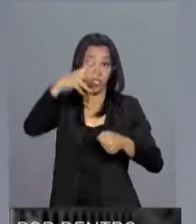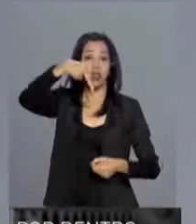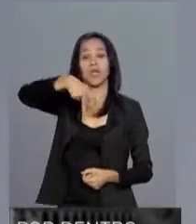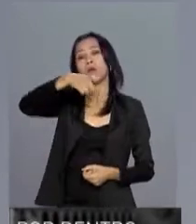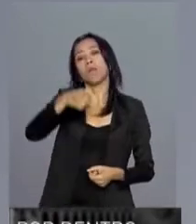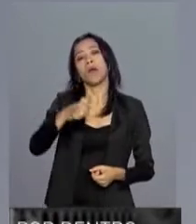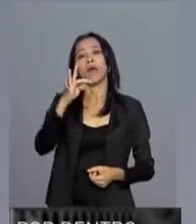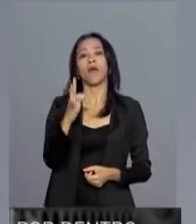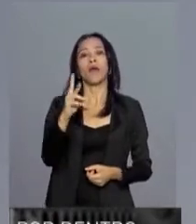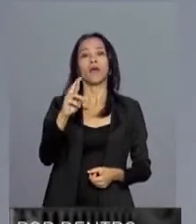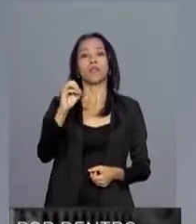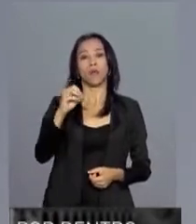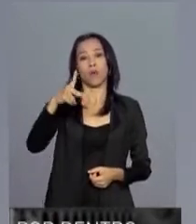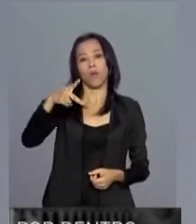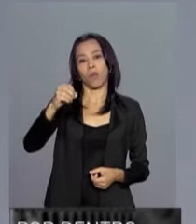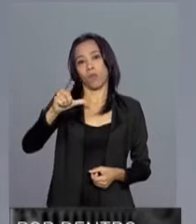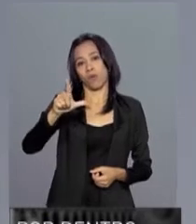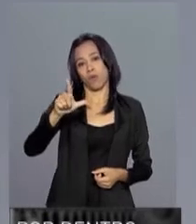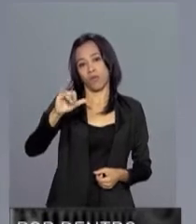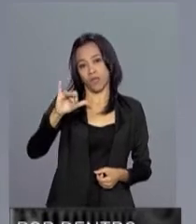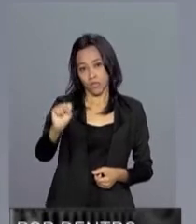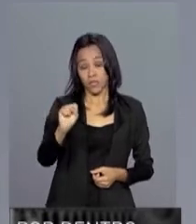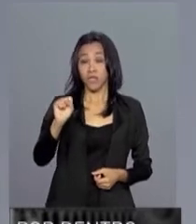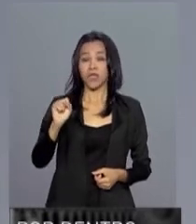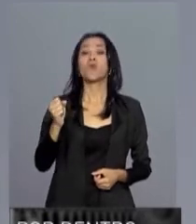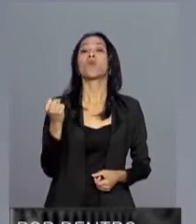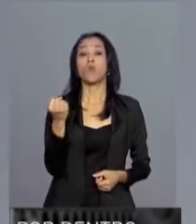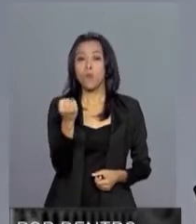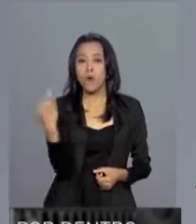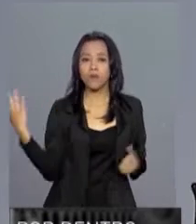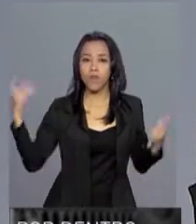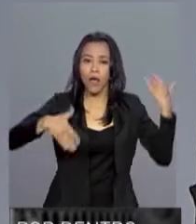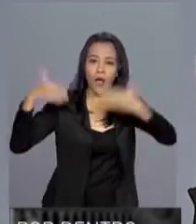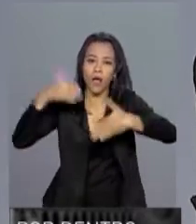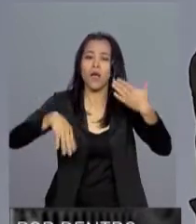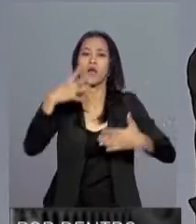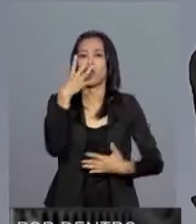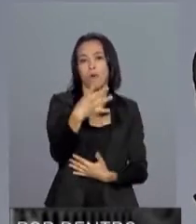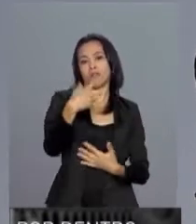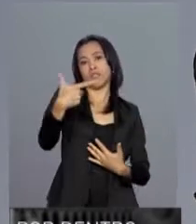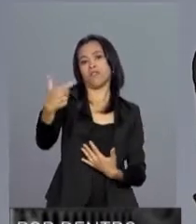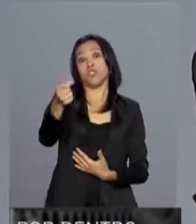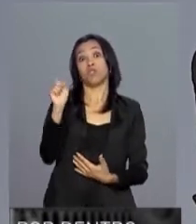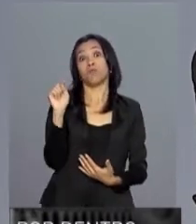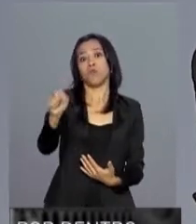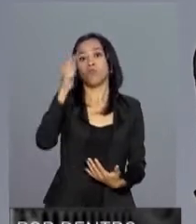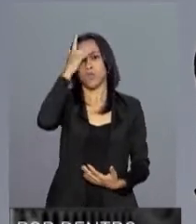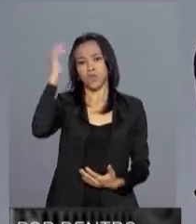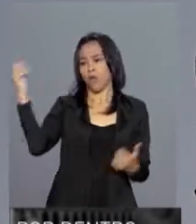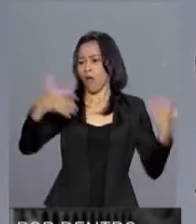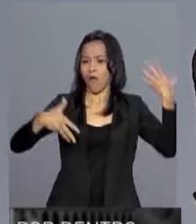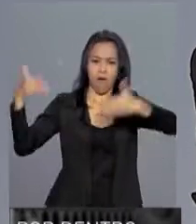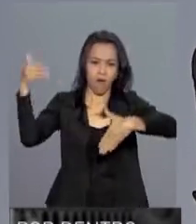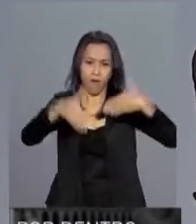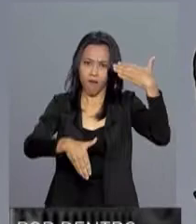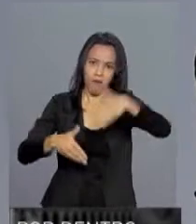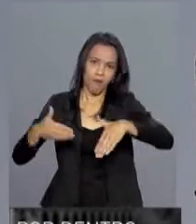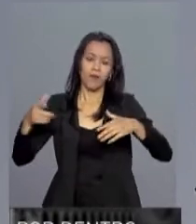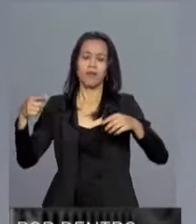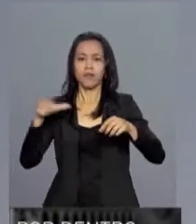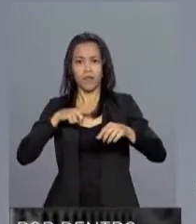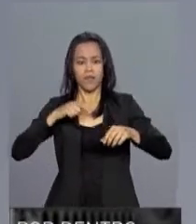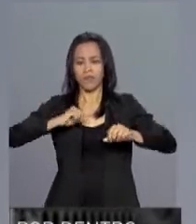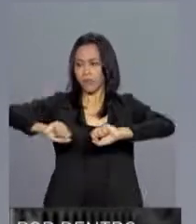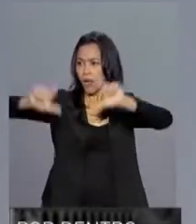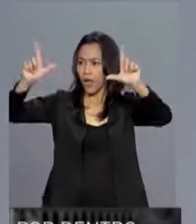420 mil pessoas e recentemente no ranking internacional de exposições mais